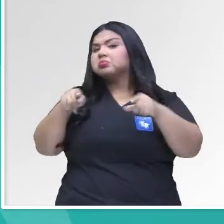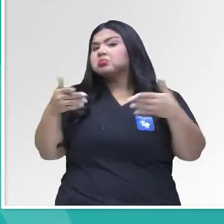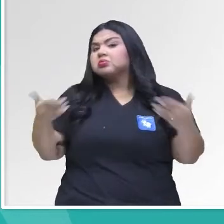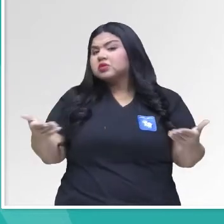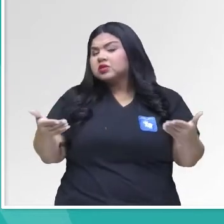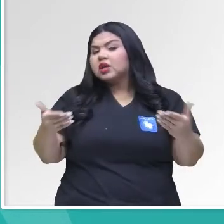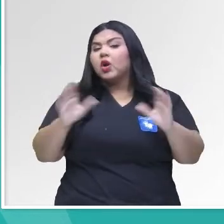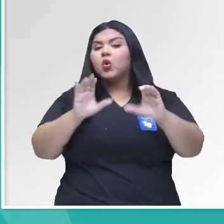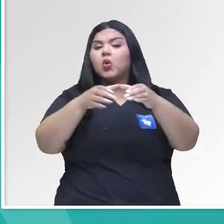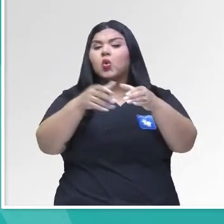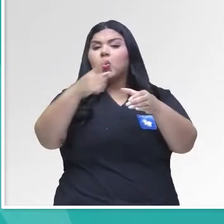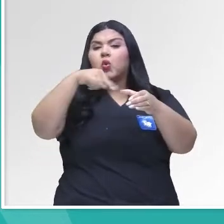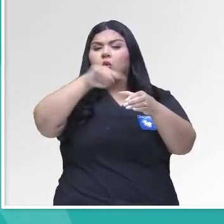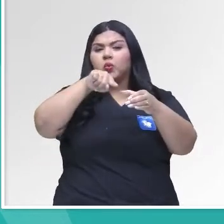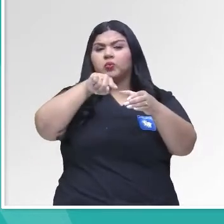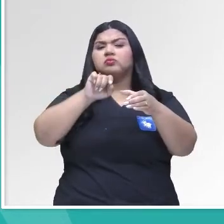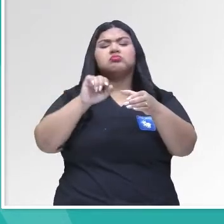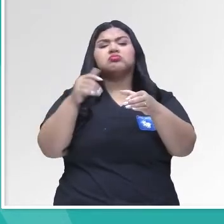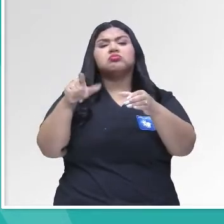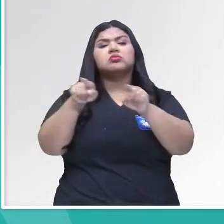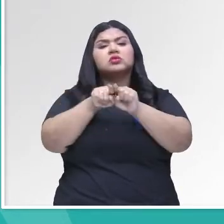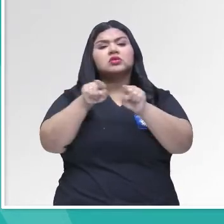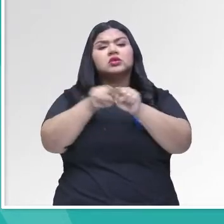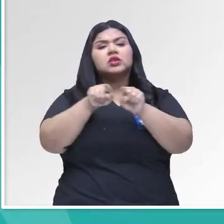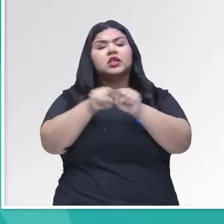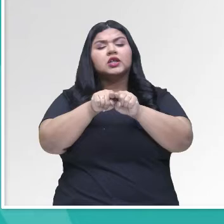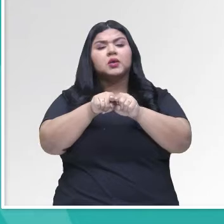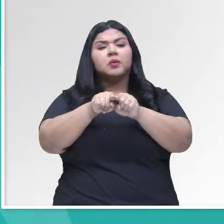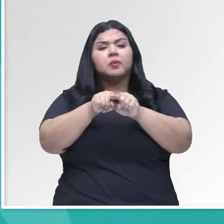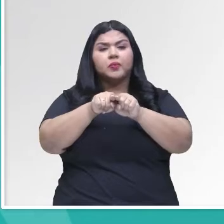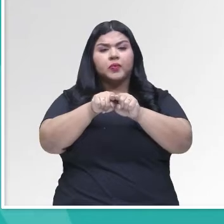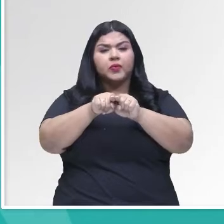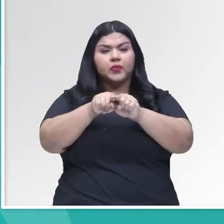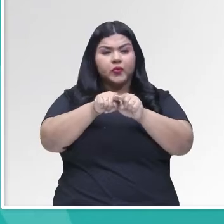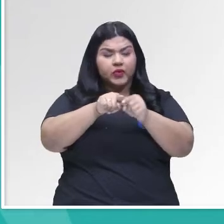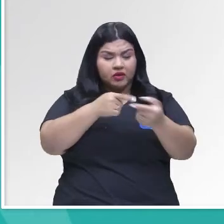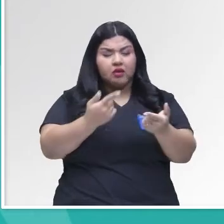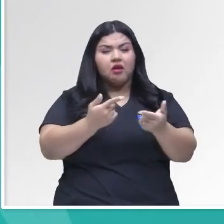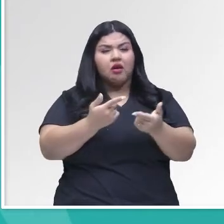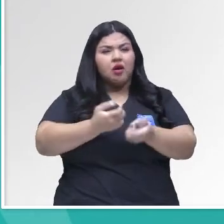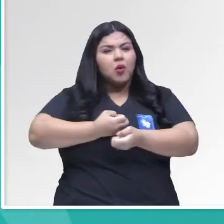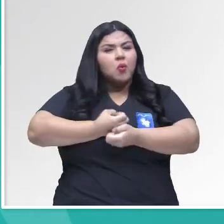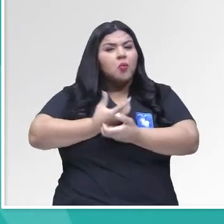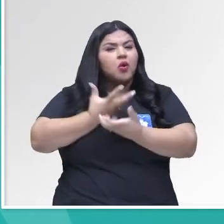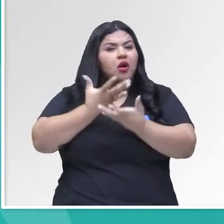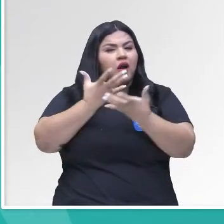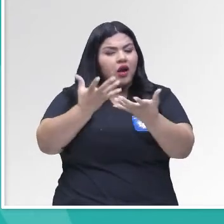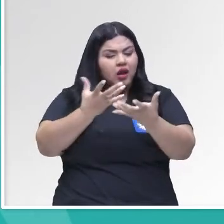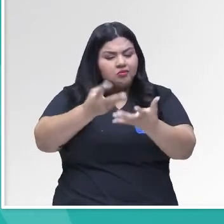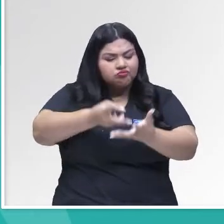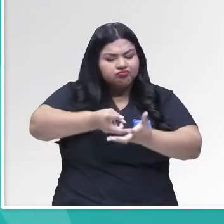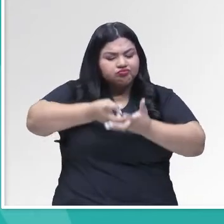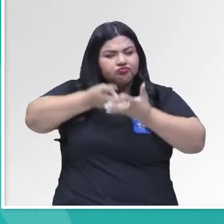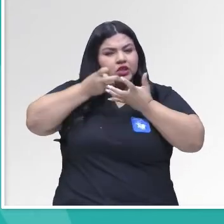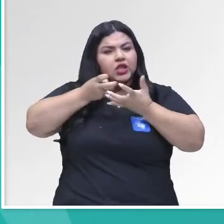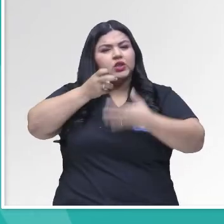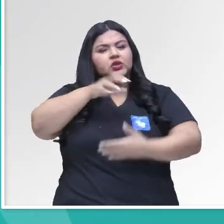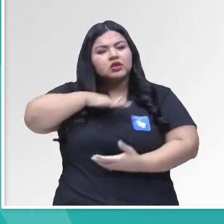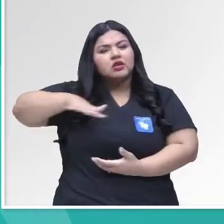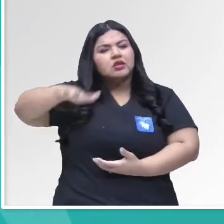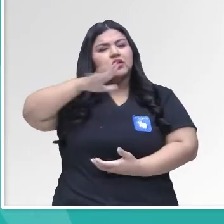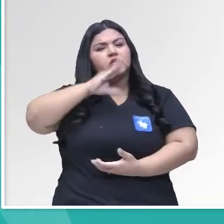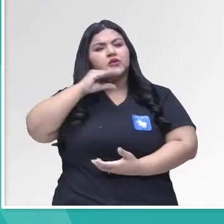também, interlocutores. Poemas que resgatam o universo infantil. Olha como é apresentado.